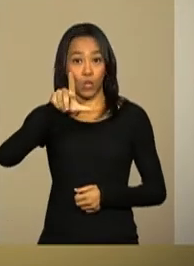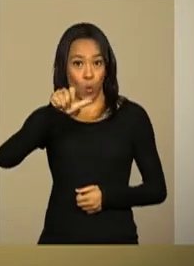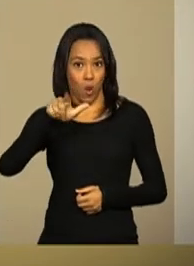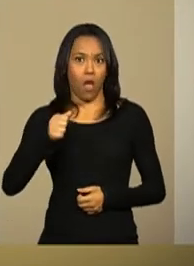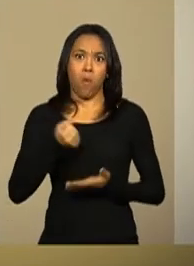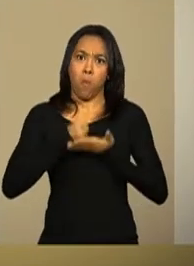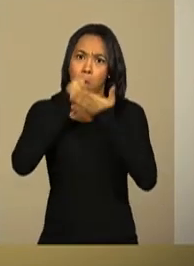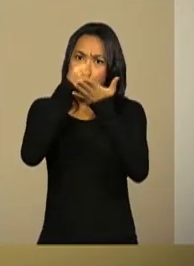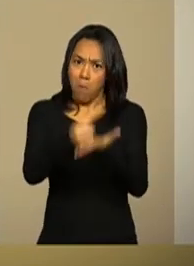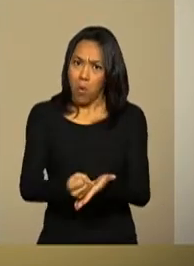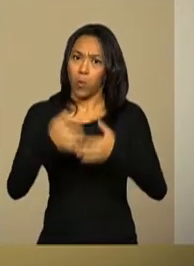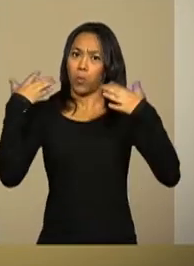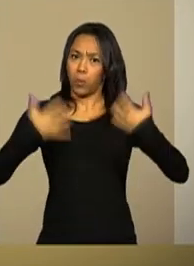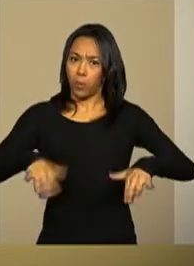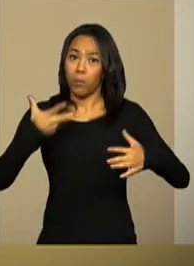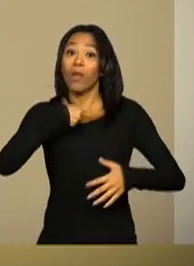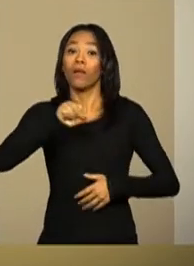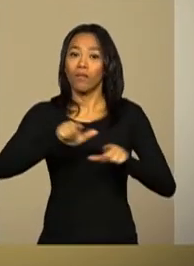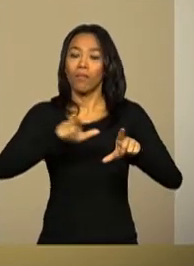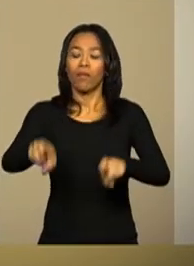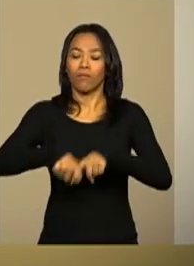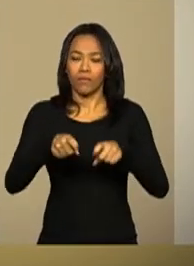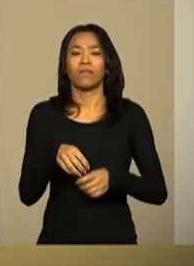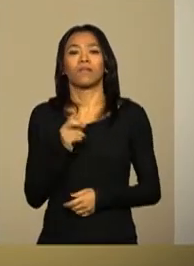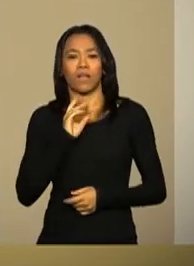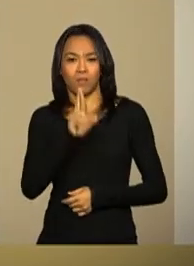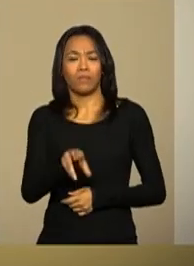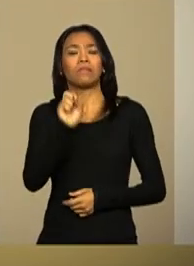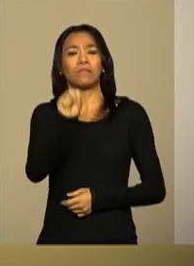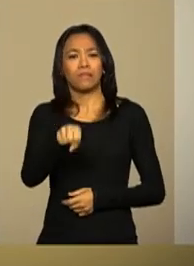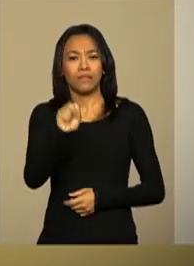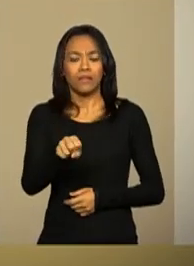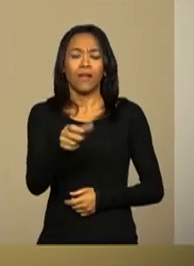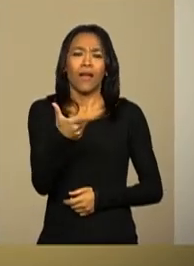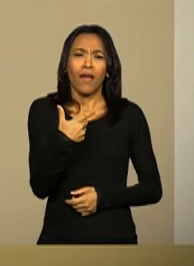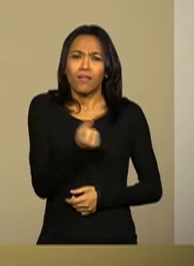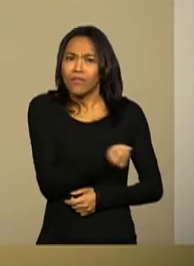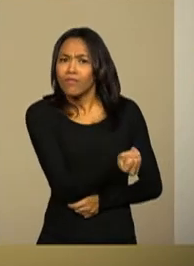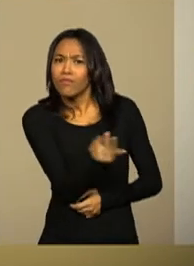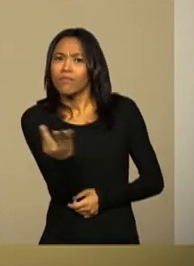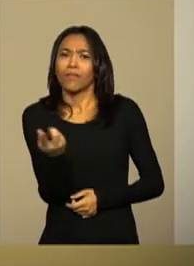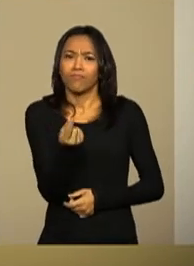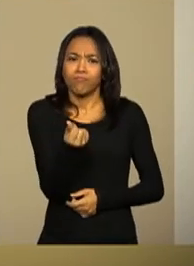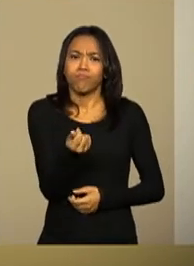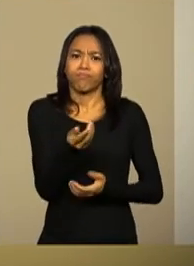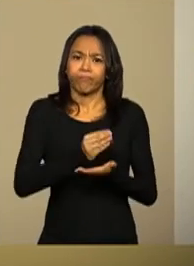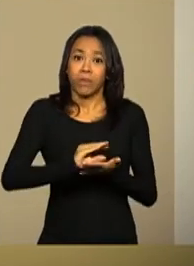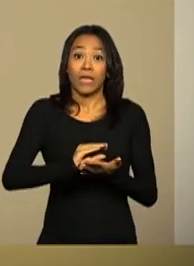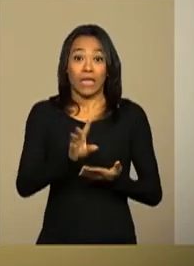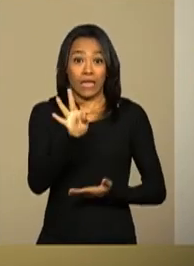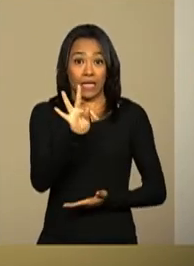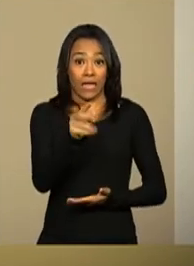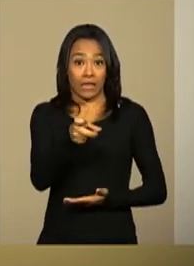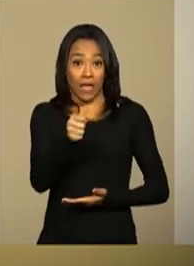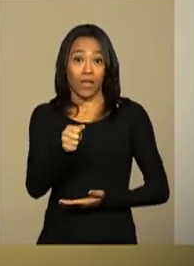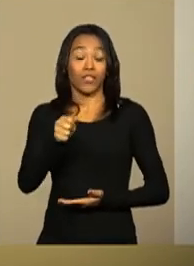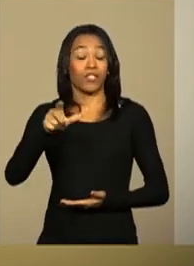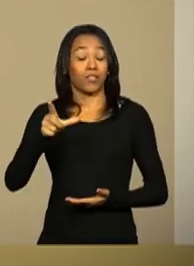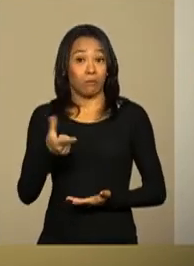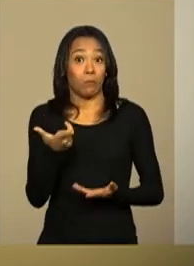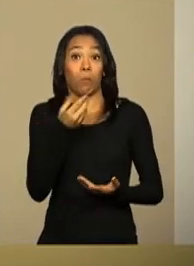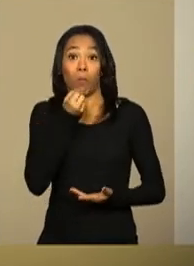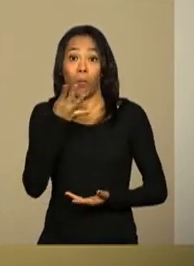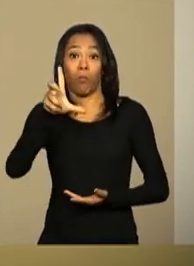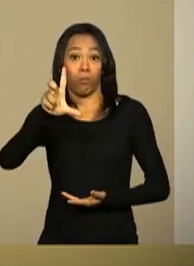um apoio enorme para o produtor rural é assim Luciano são muitos recursos e com taxas de juros muito